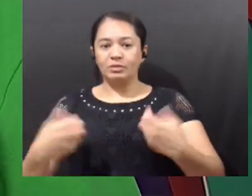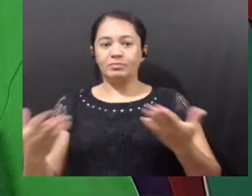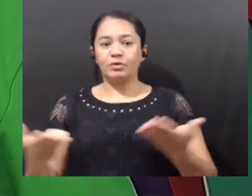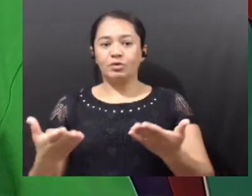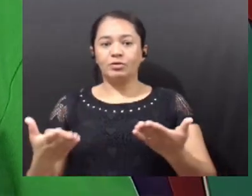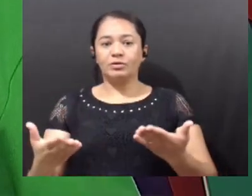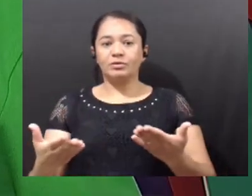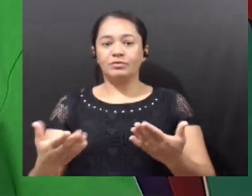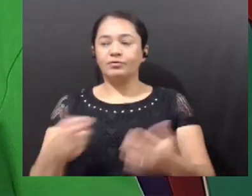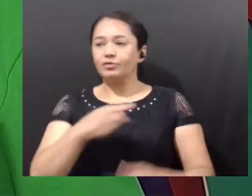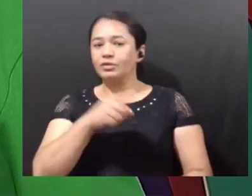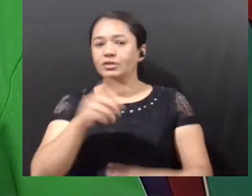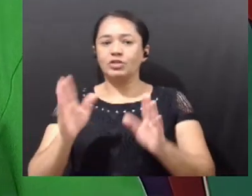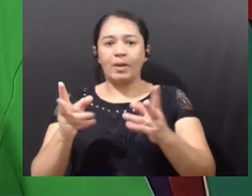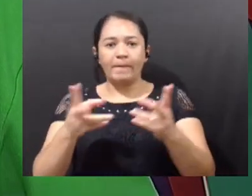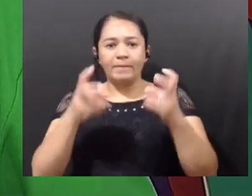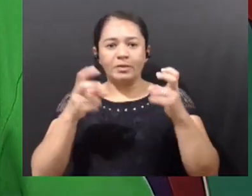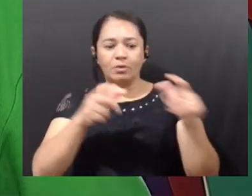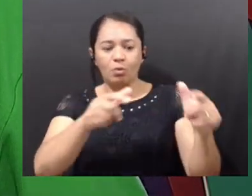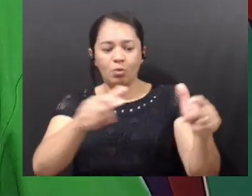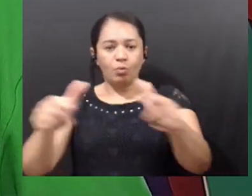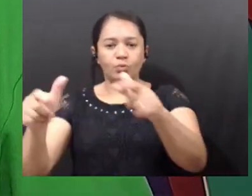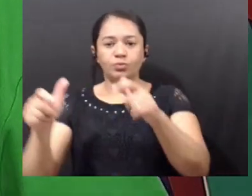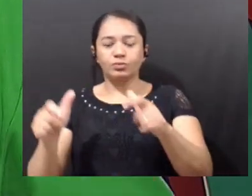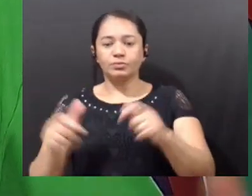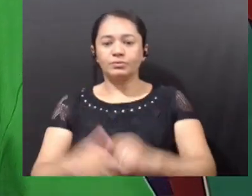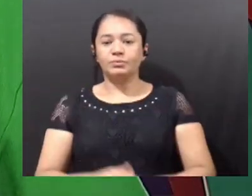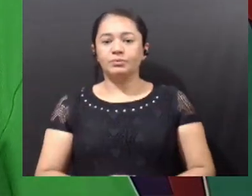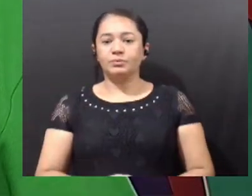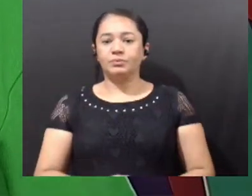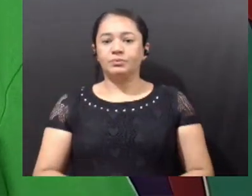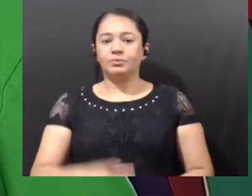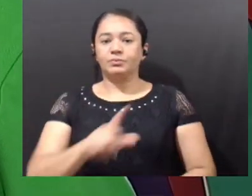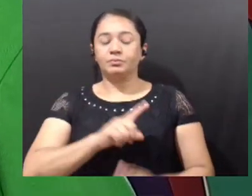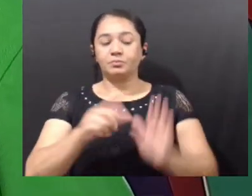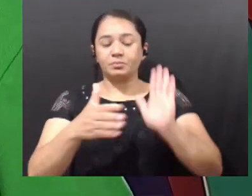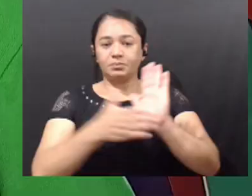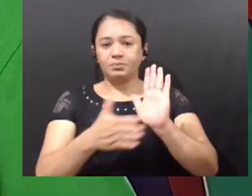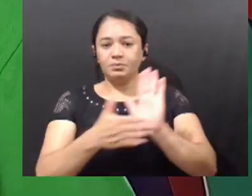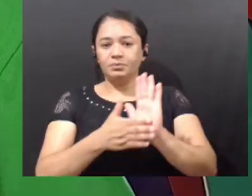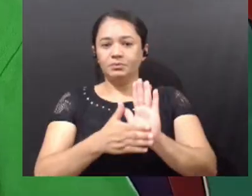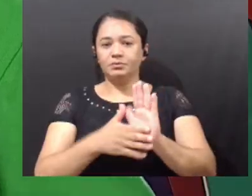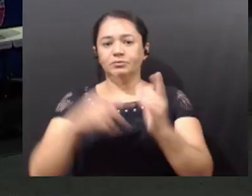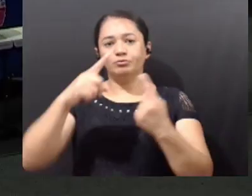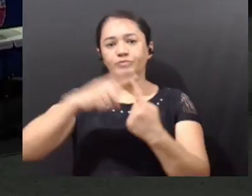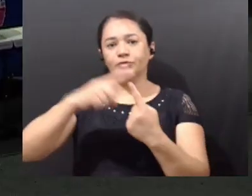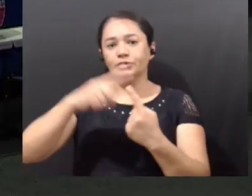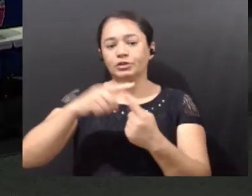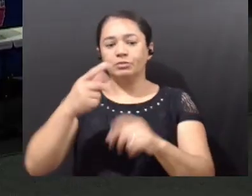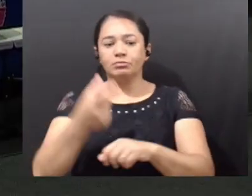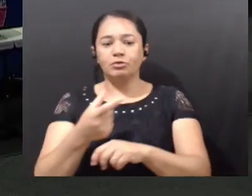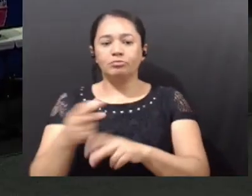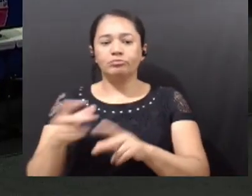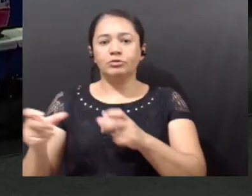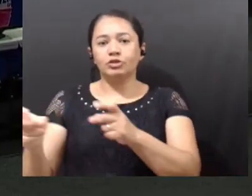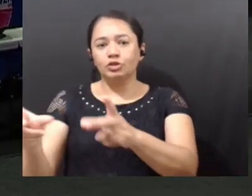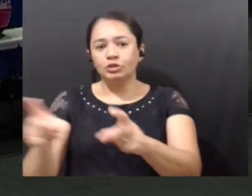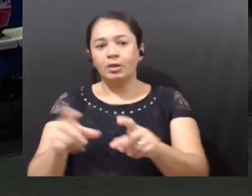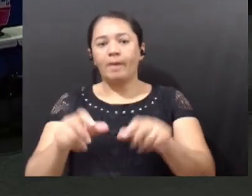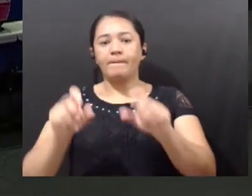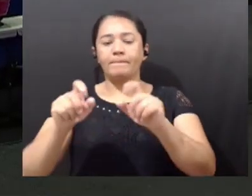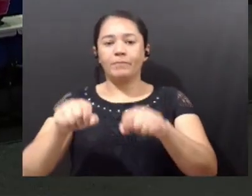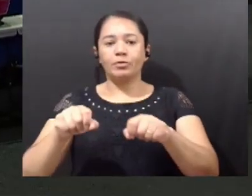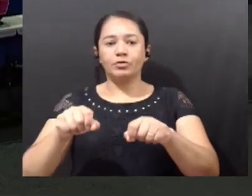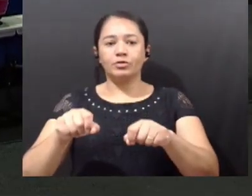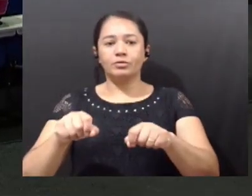no espaço, existem pautas para vários modelos de negócio, né? Você pode ter uma startup